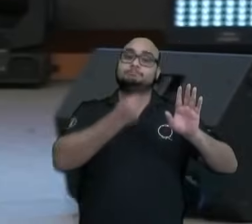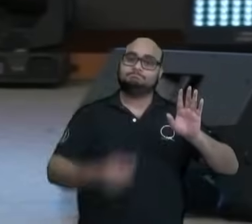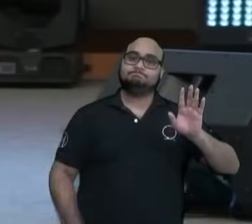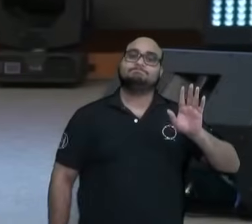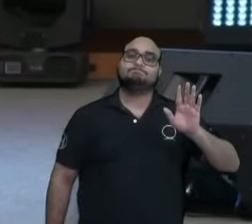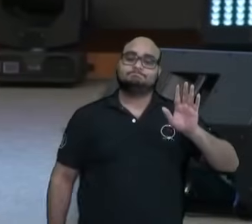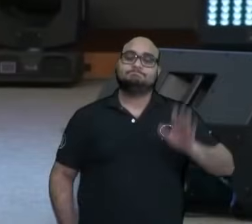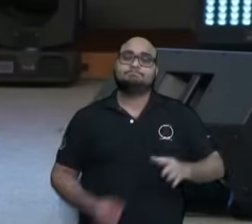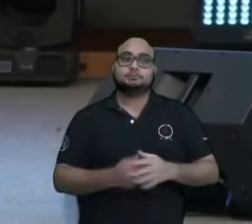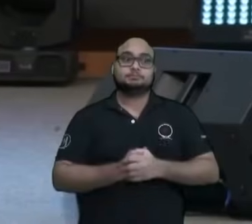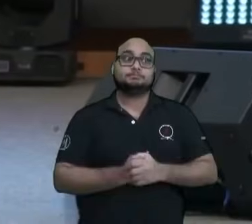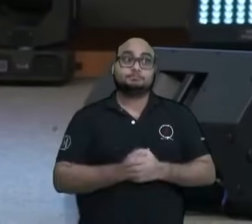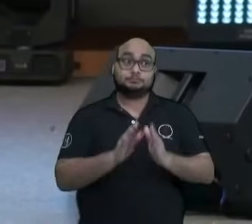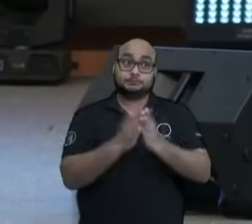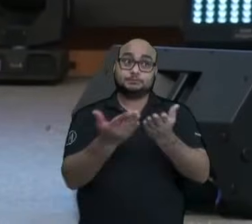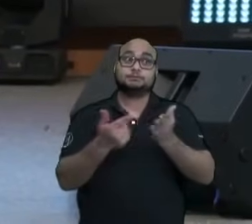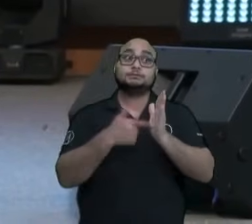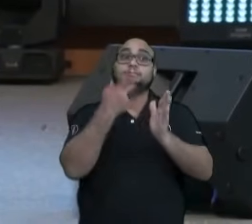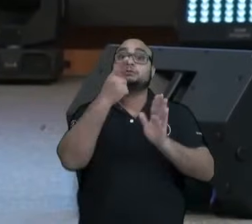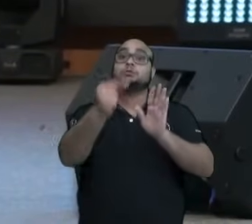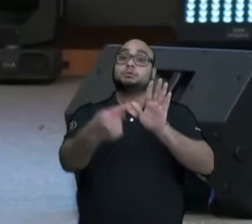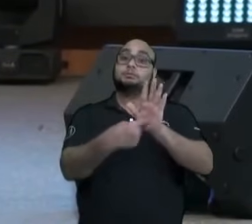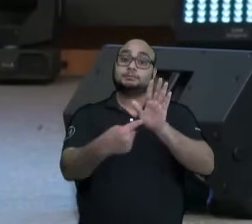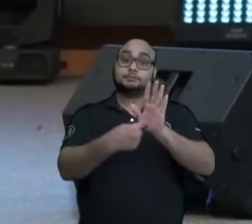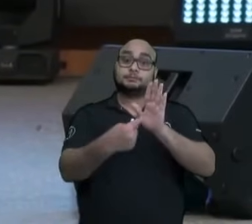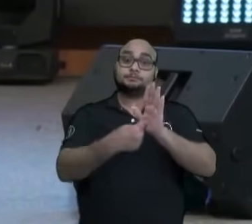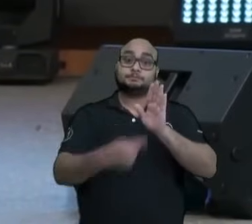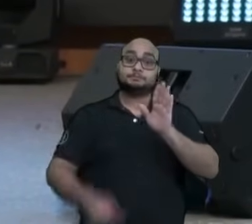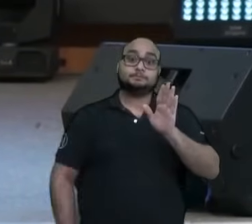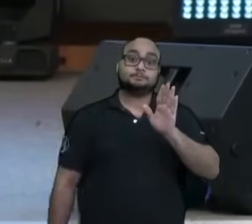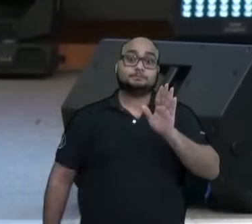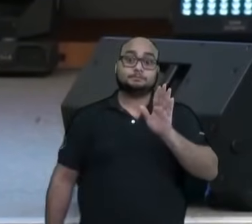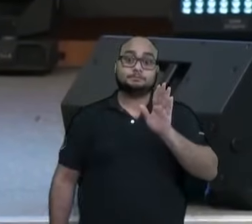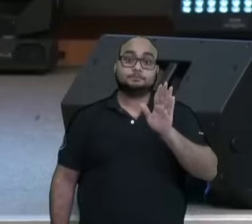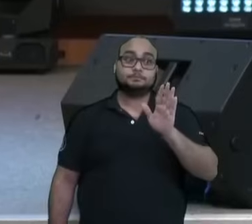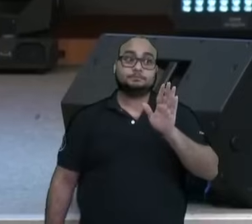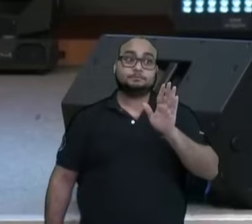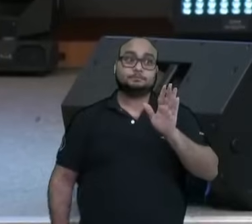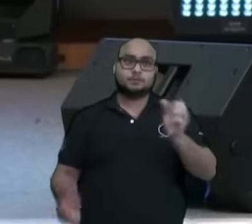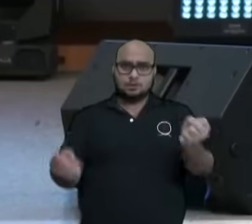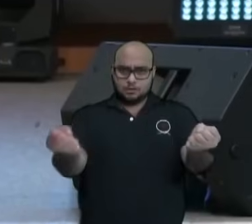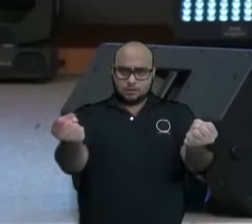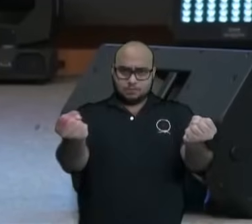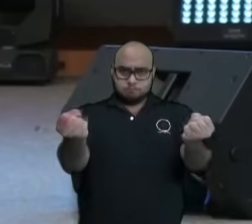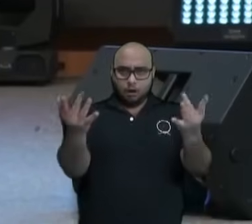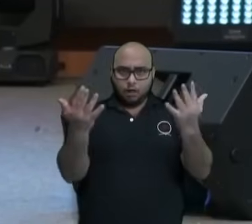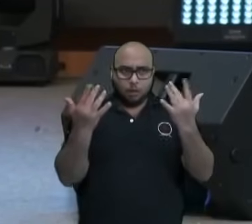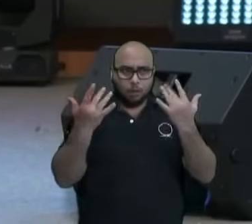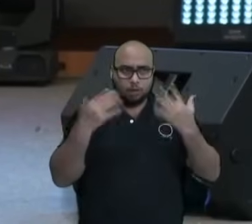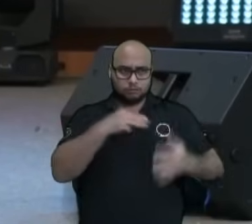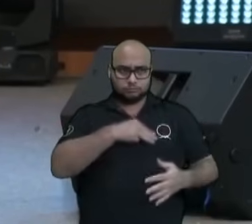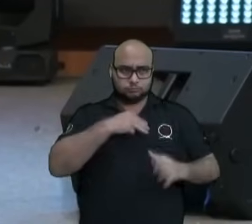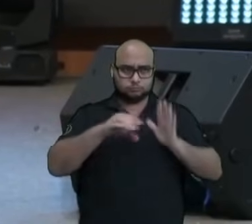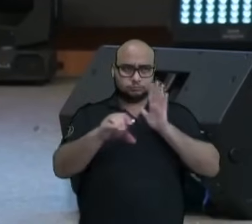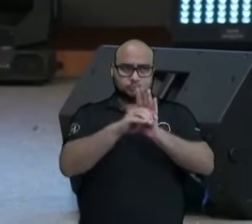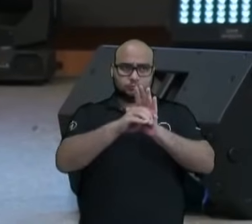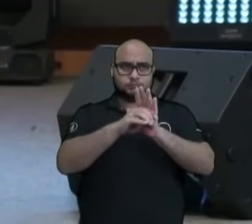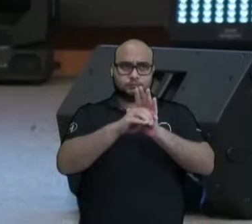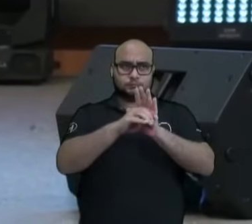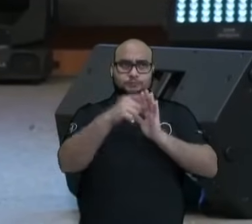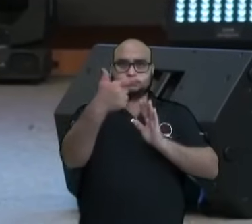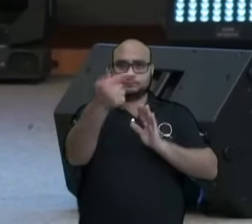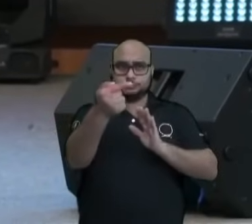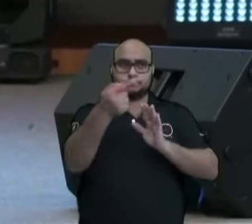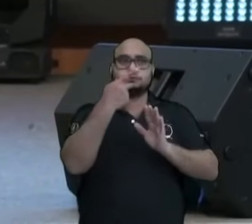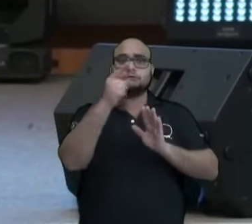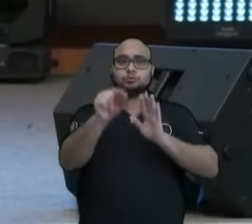falou chegou turma para Jesus Mateus Capítulo 7 Versículo 23